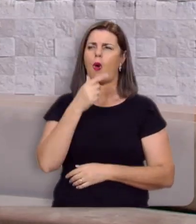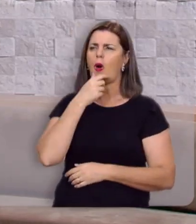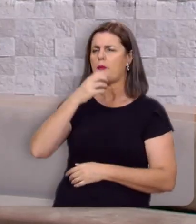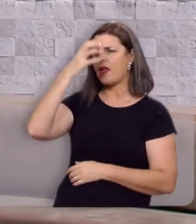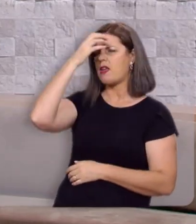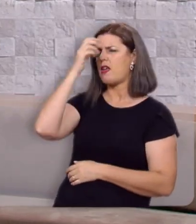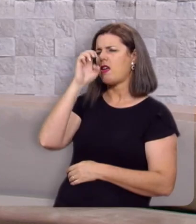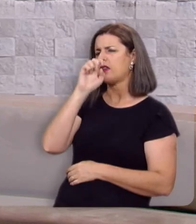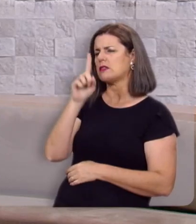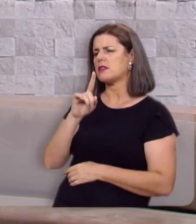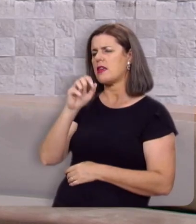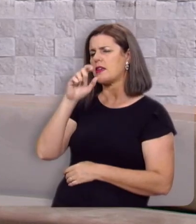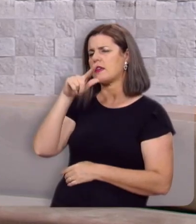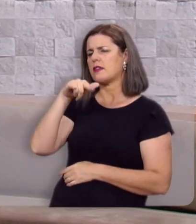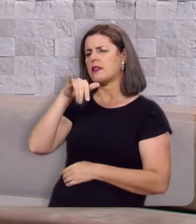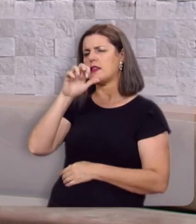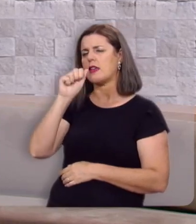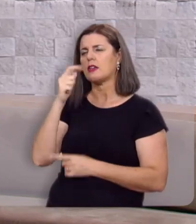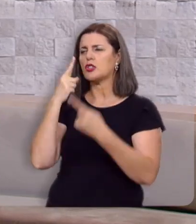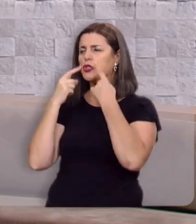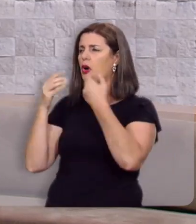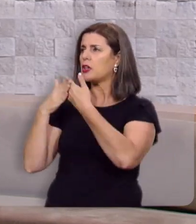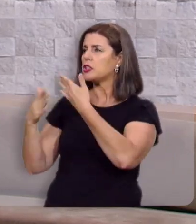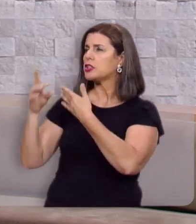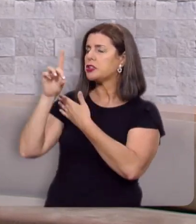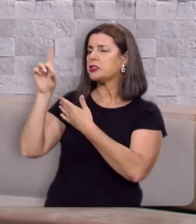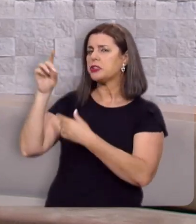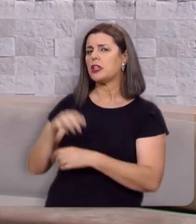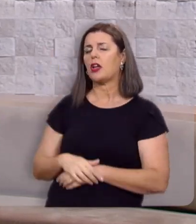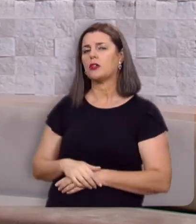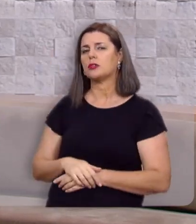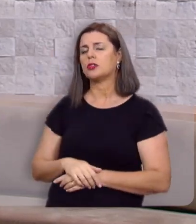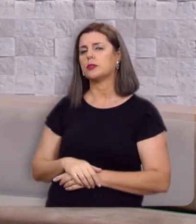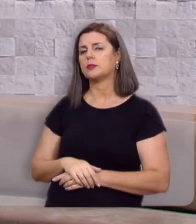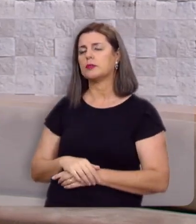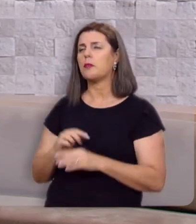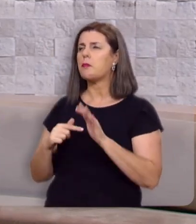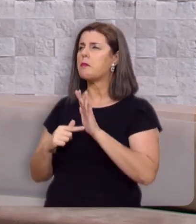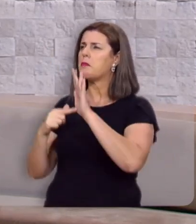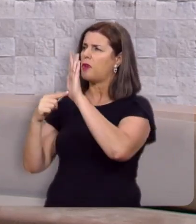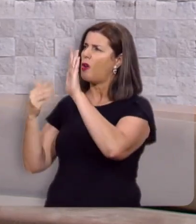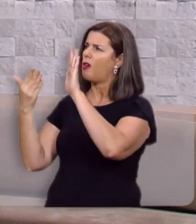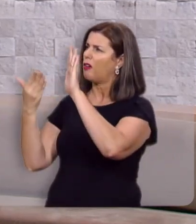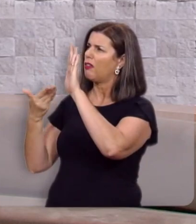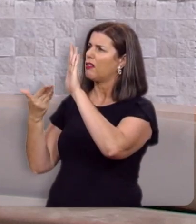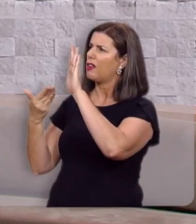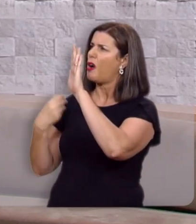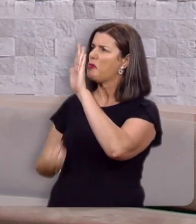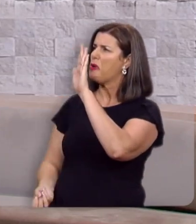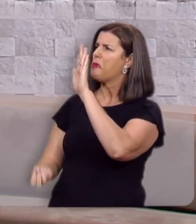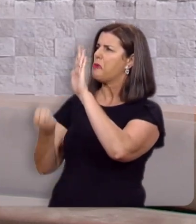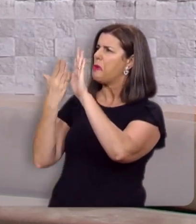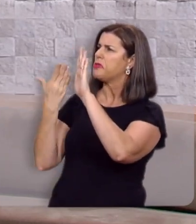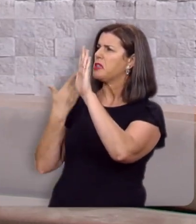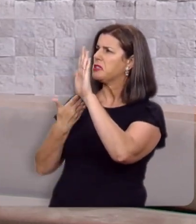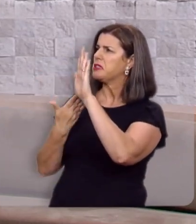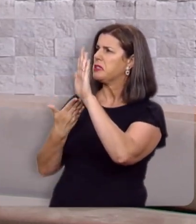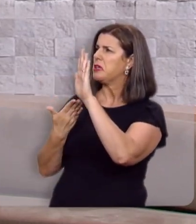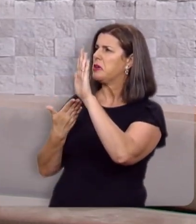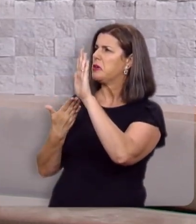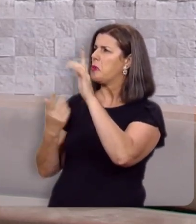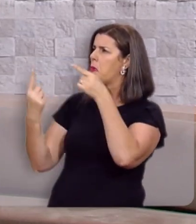Ezequias chora diante de Deus, apresenta aquela afronta ao próprio